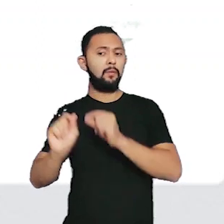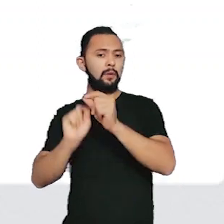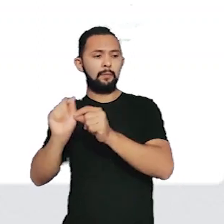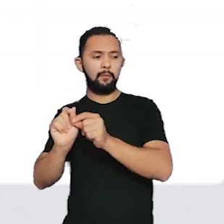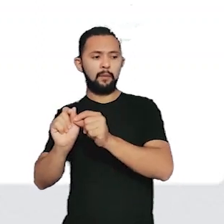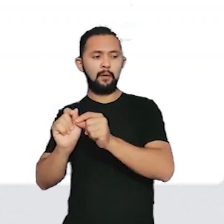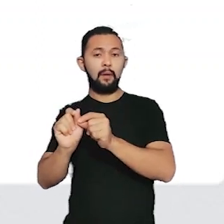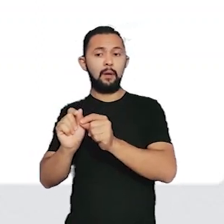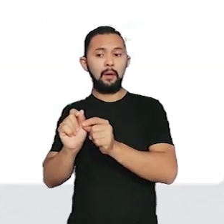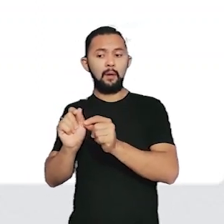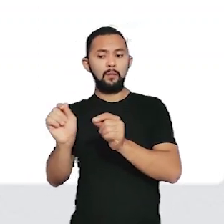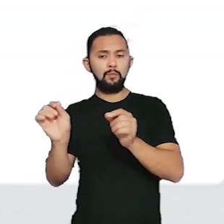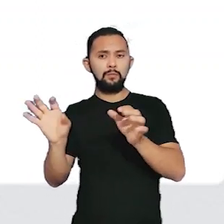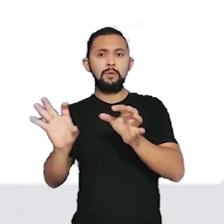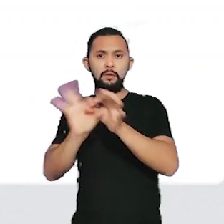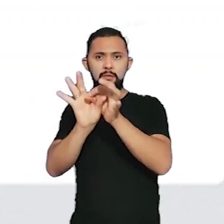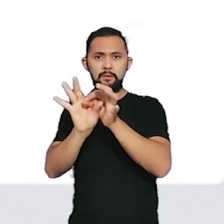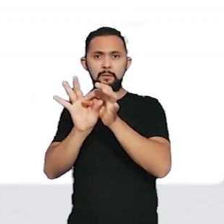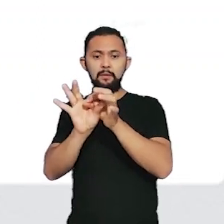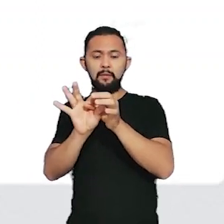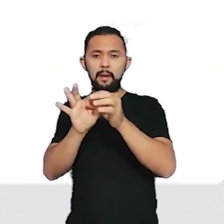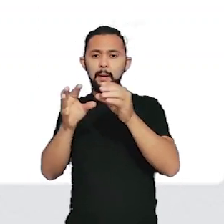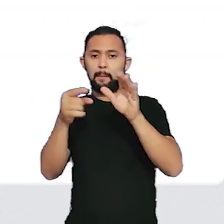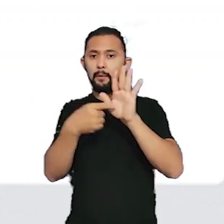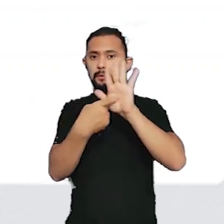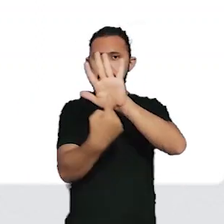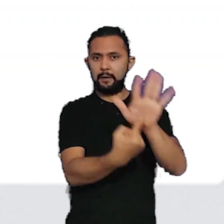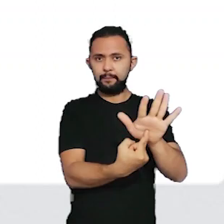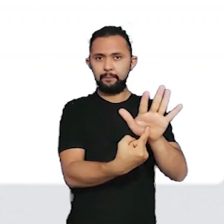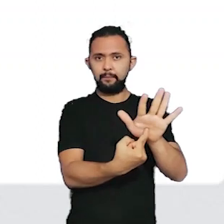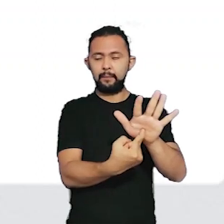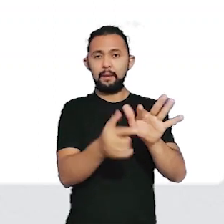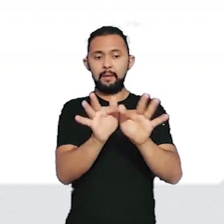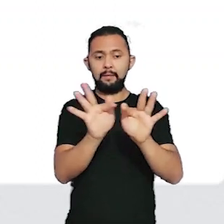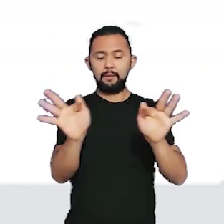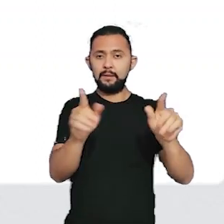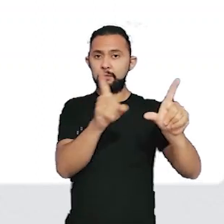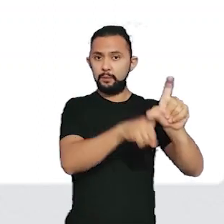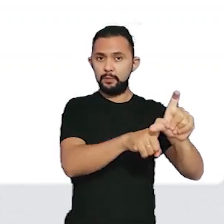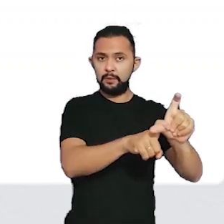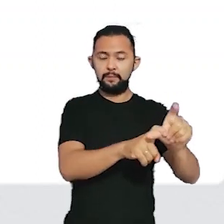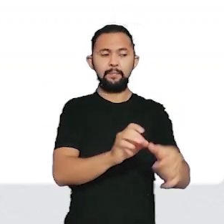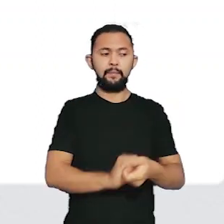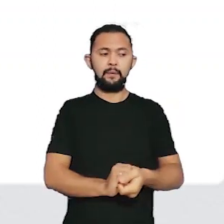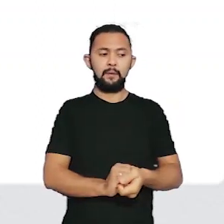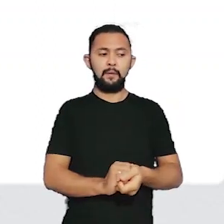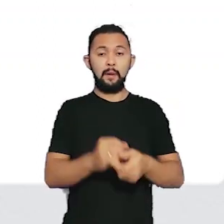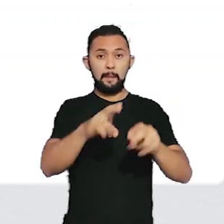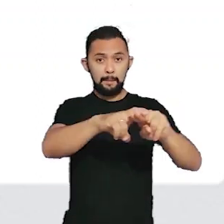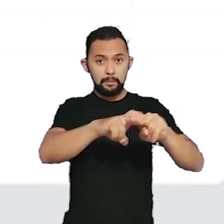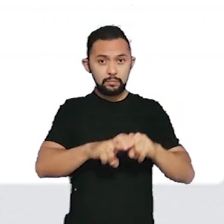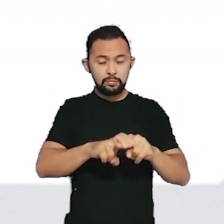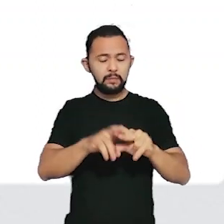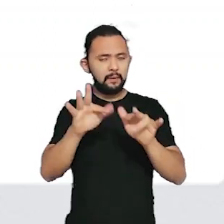aparecer na subordinada, tá? Então, ele fala tão alto, né, é por causa disso que acontece isso. Então, aqui é